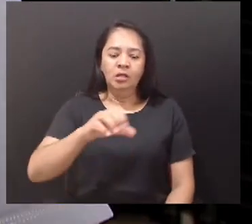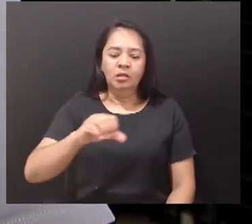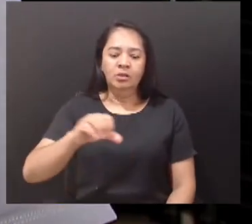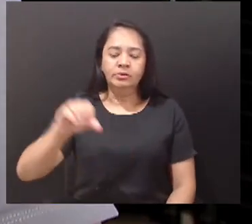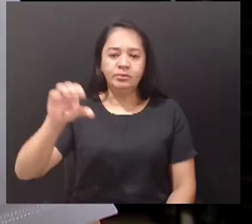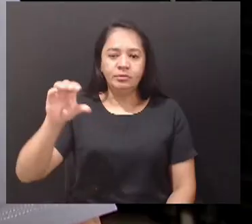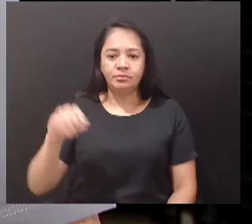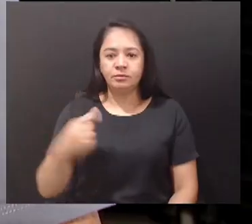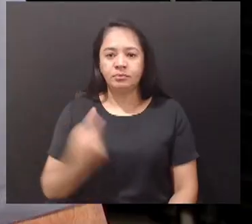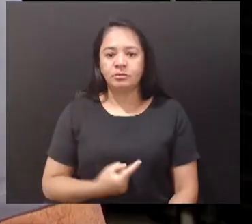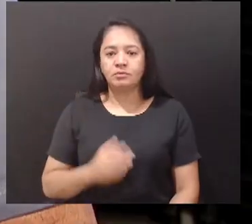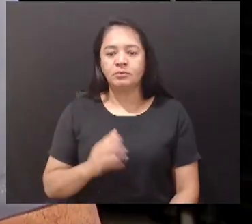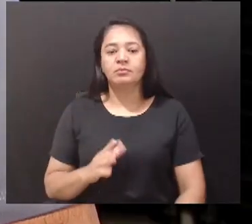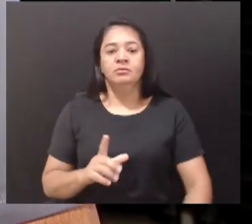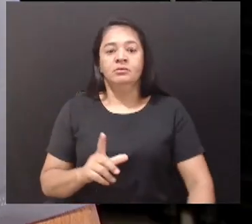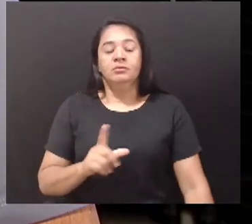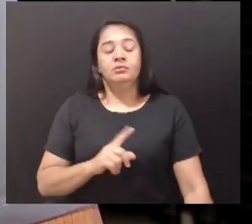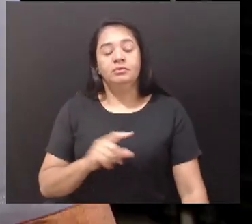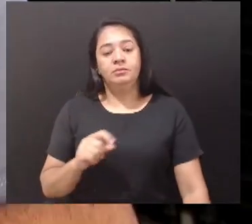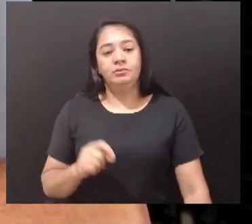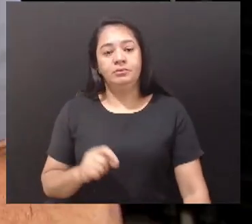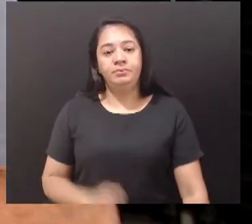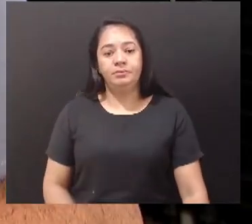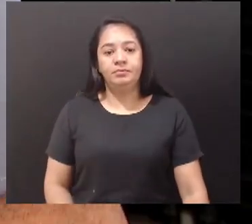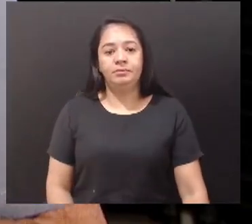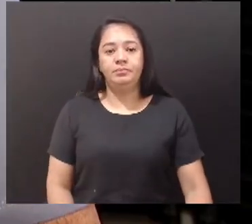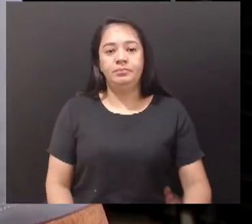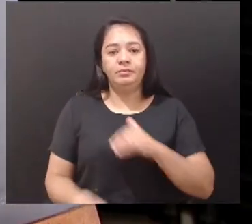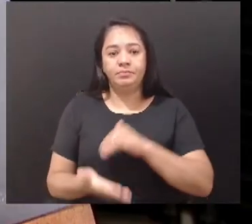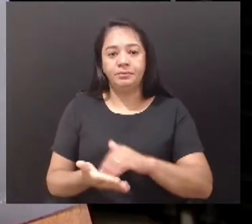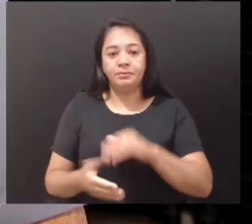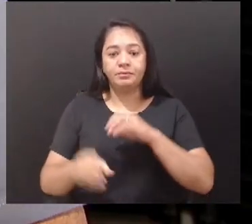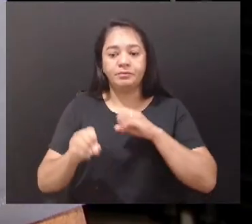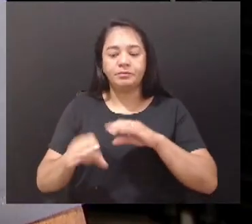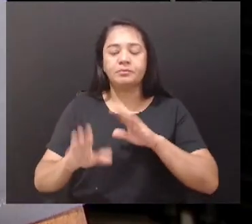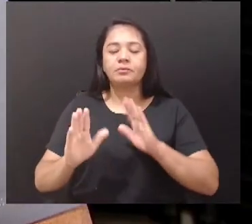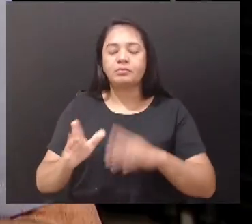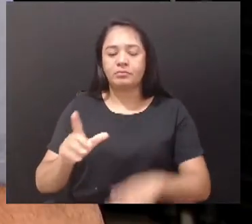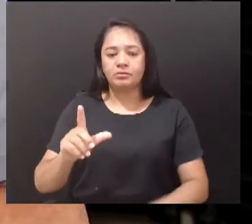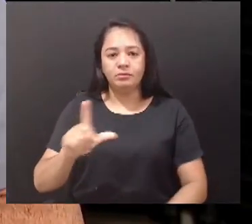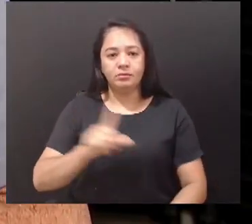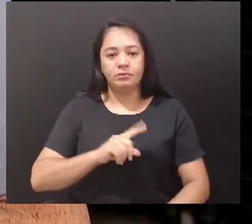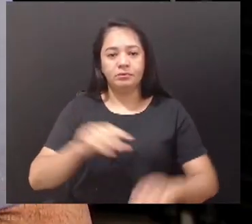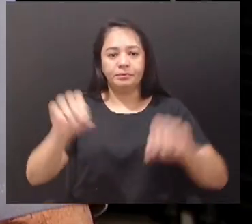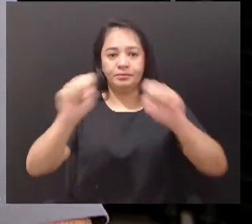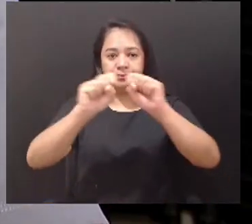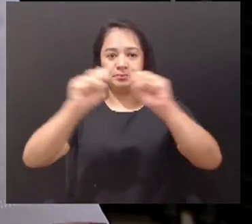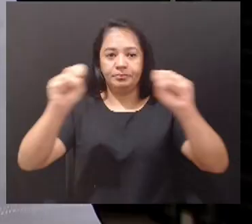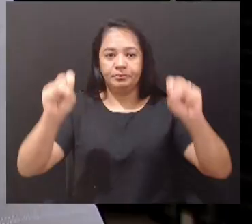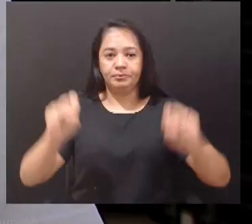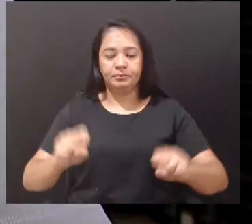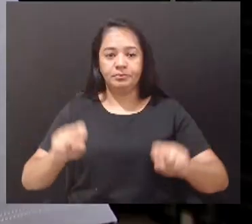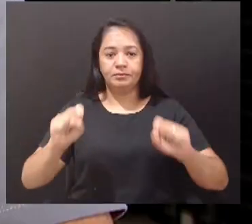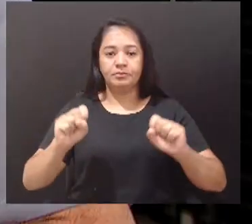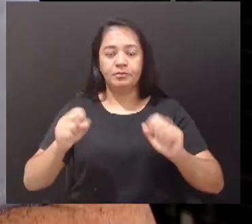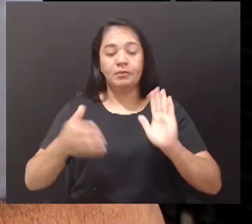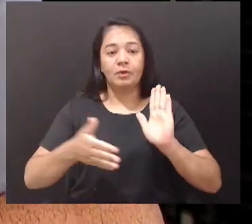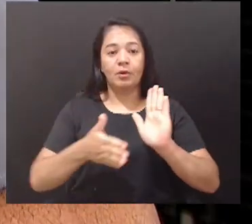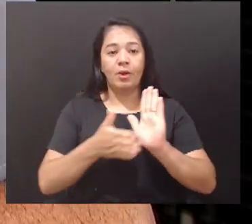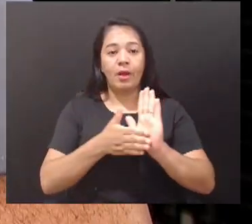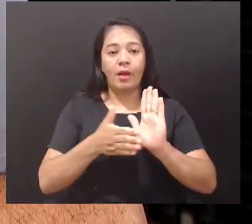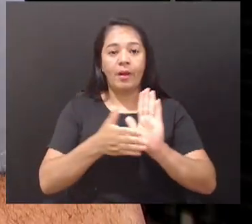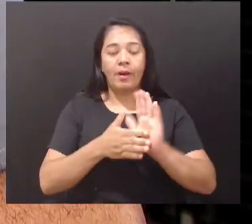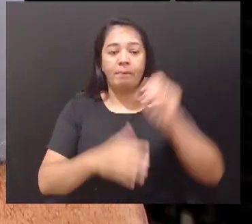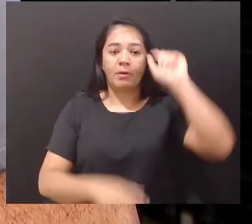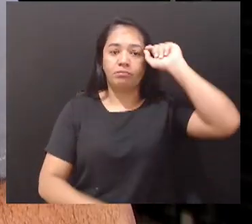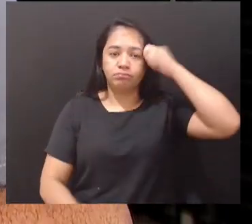tínhamos dentro da Secretaria de Educação, no sistema educacional do município, a pauta sobre a africanidade,